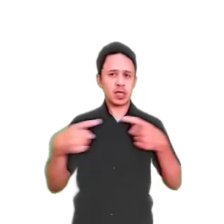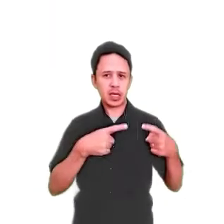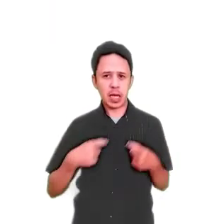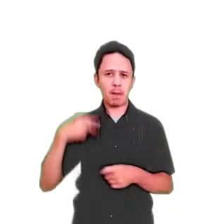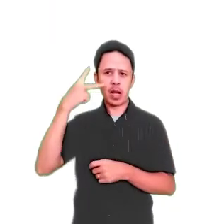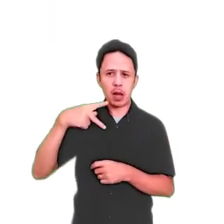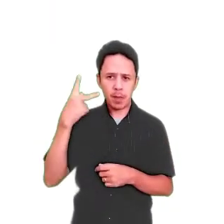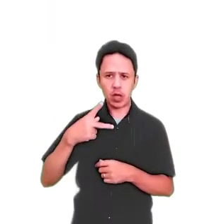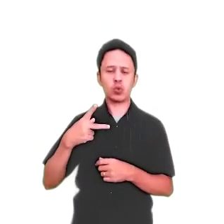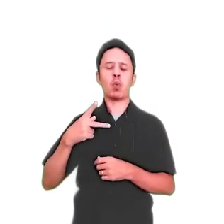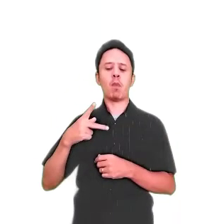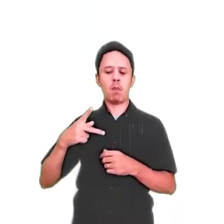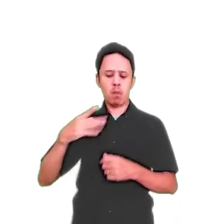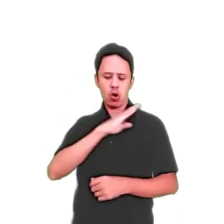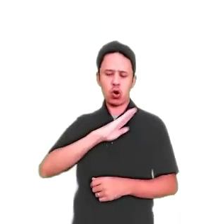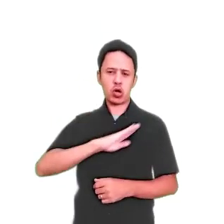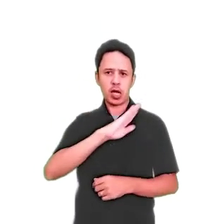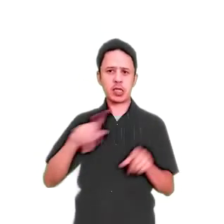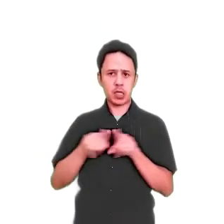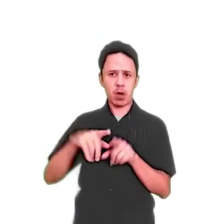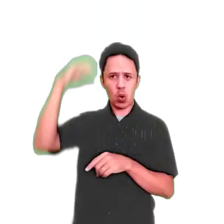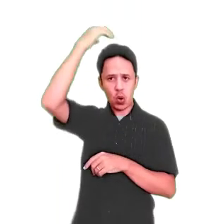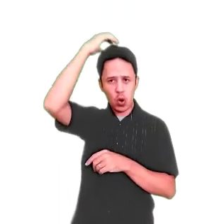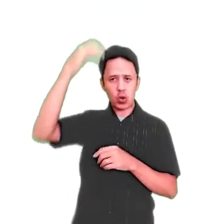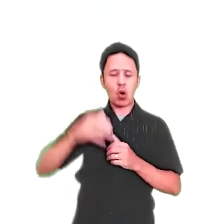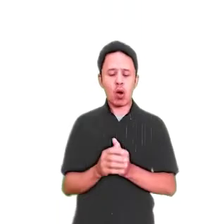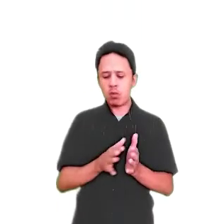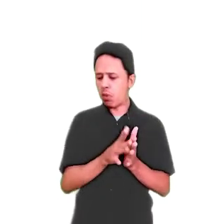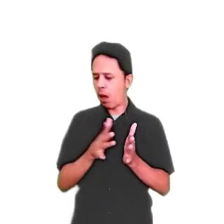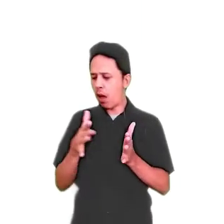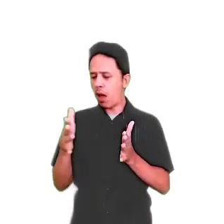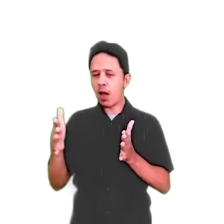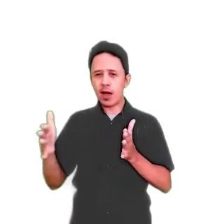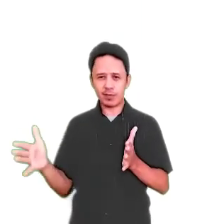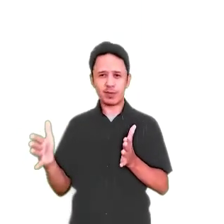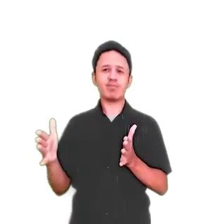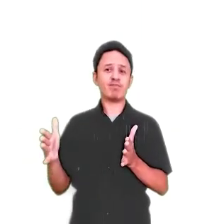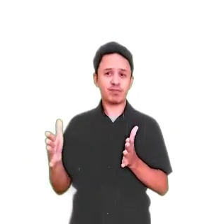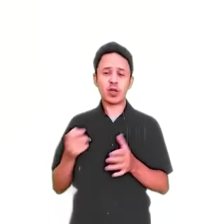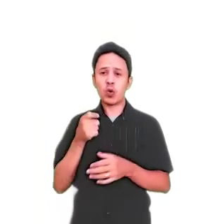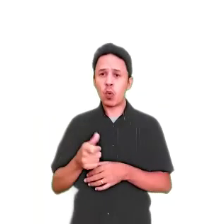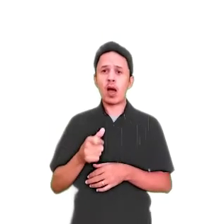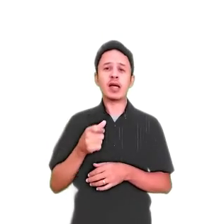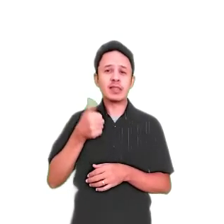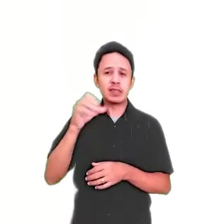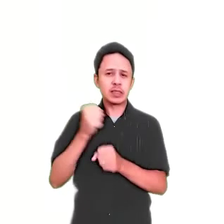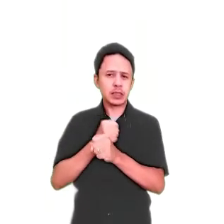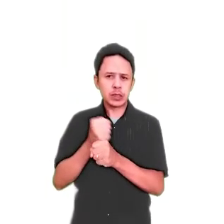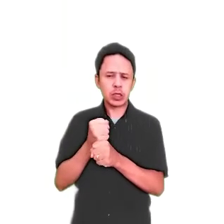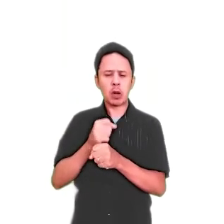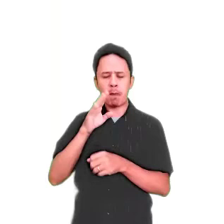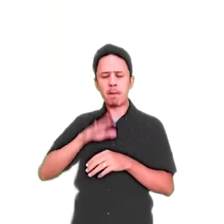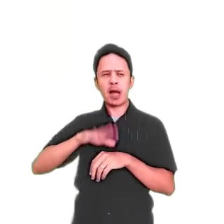parlamento burguês puritano e a coroa se estendeu de 1640 até 1649, quase uma década de guerra civil. Ela ficou mais